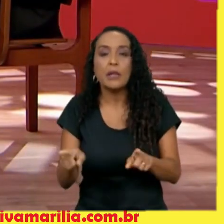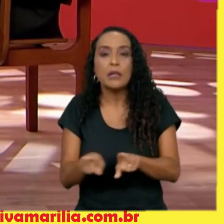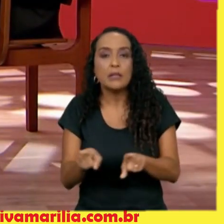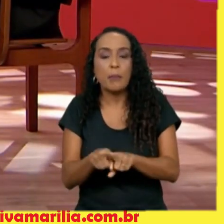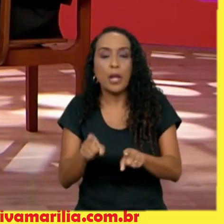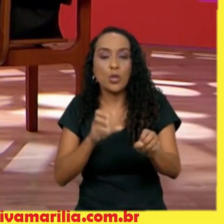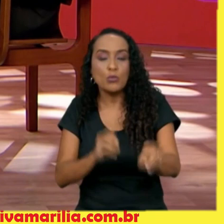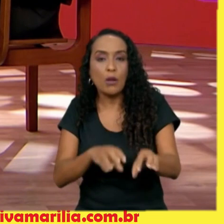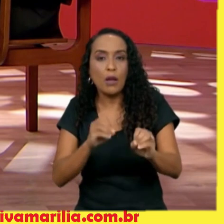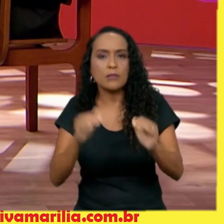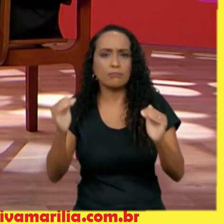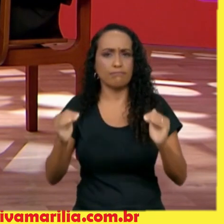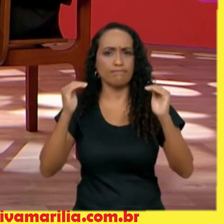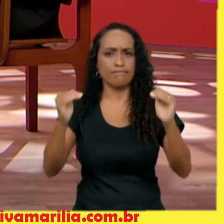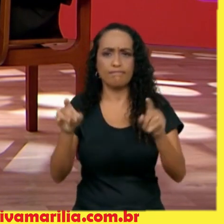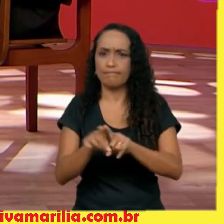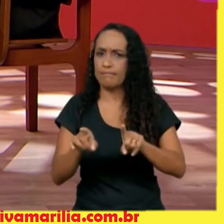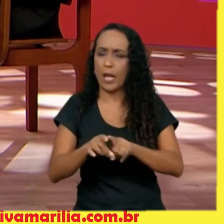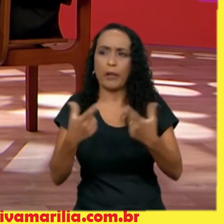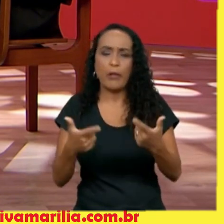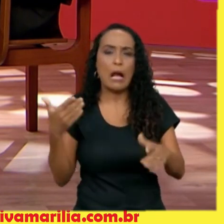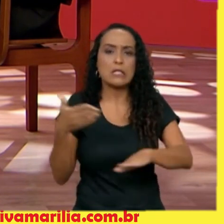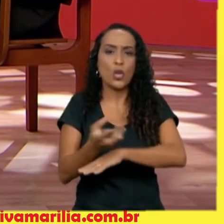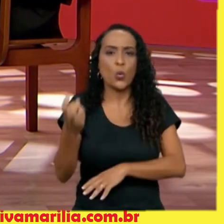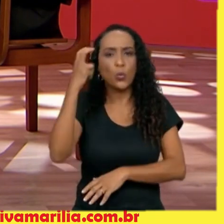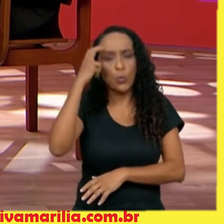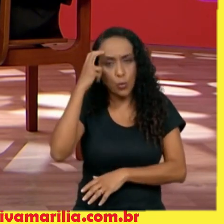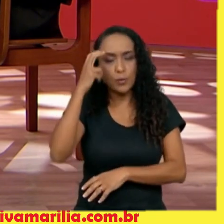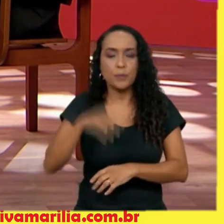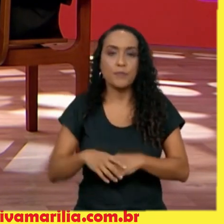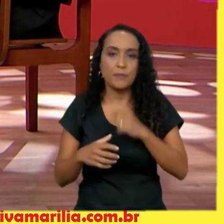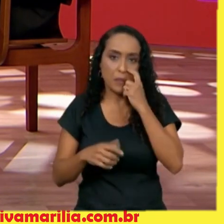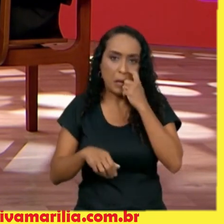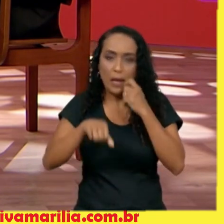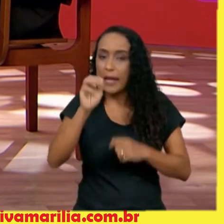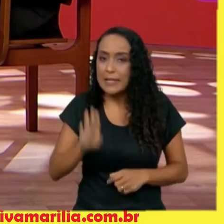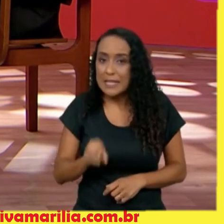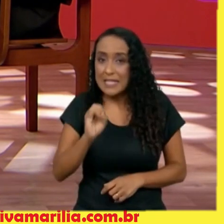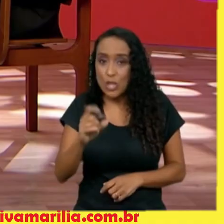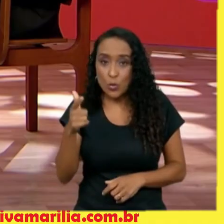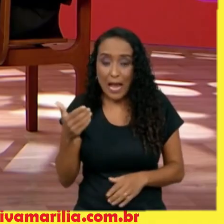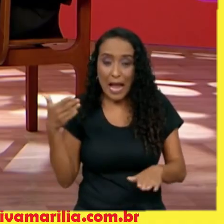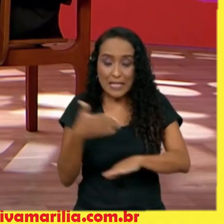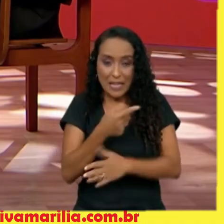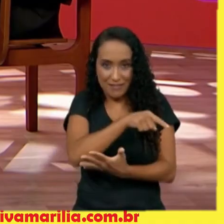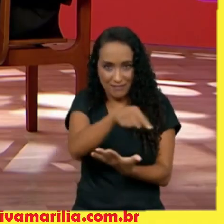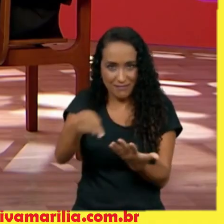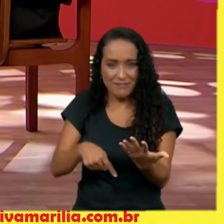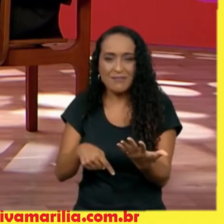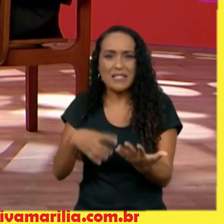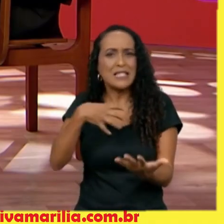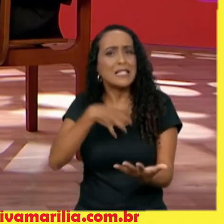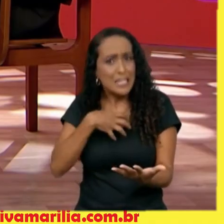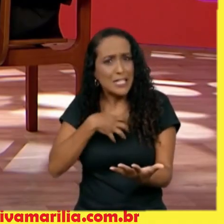à educação de alto nível, não tem acesso à cultura, etc. Quem não tem acesso a essas coisas se